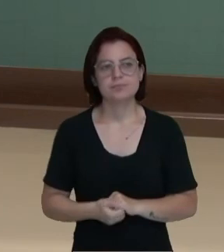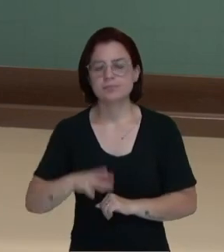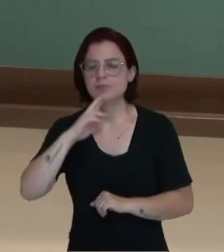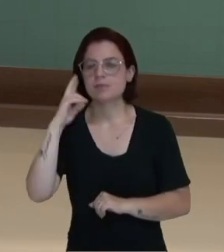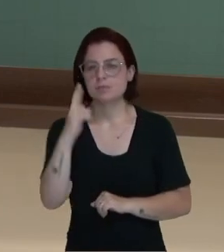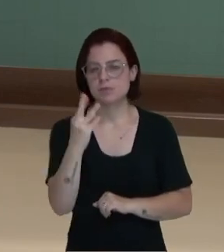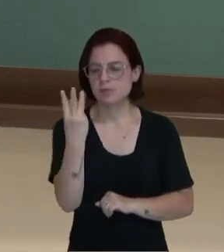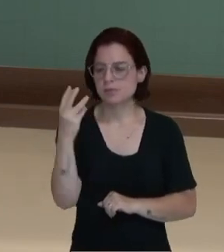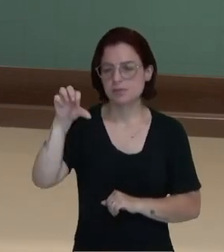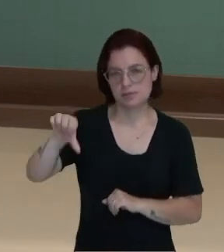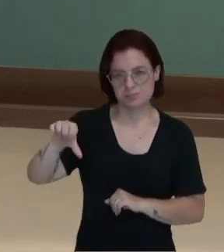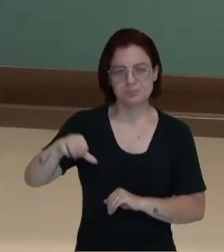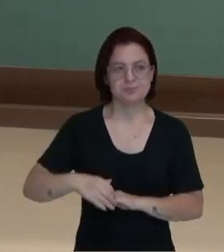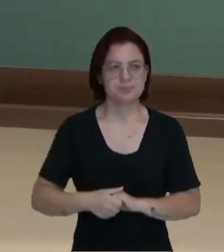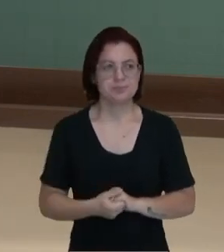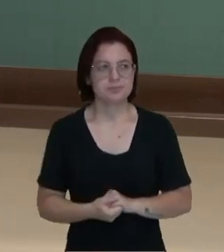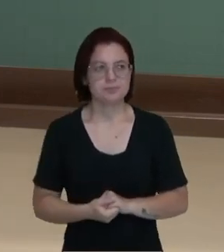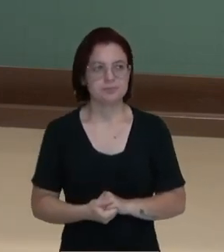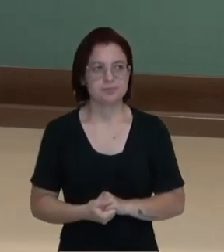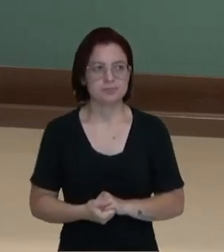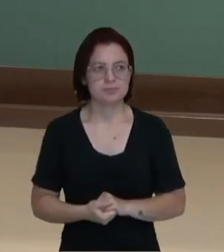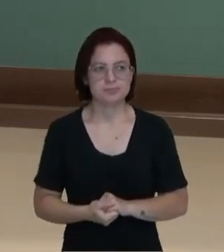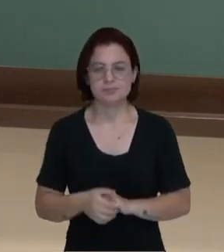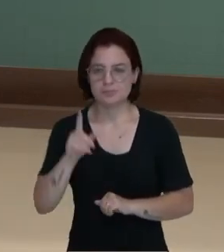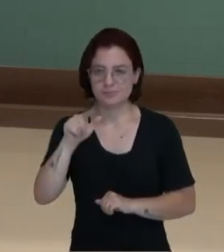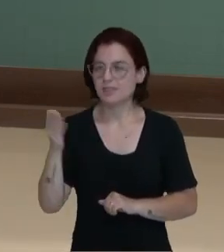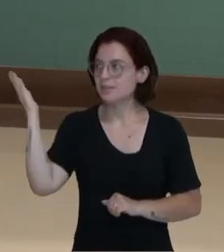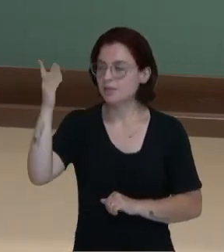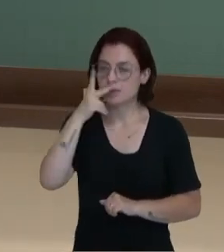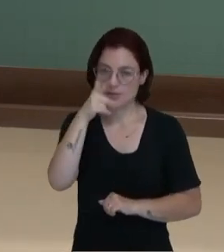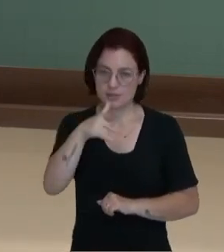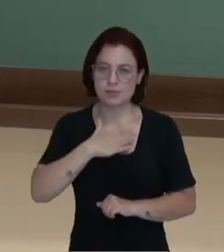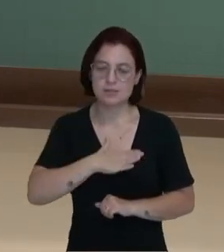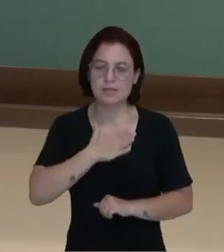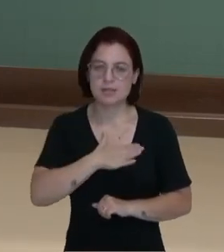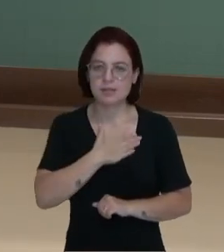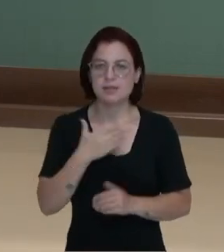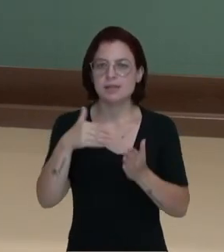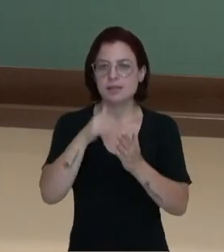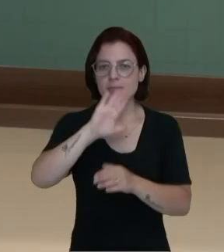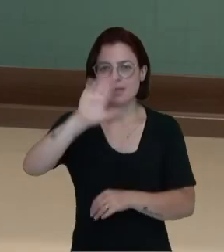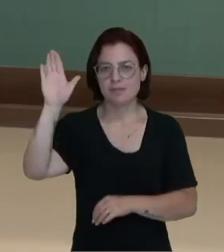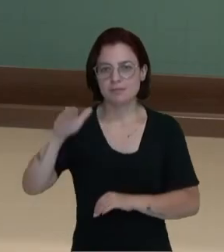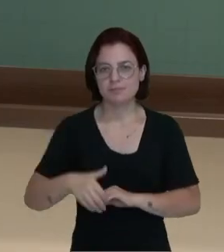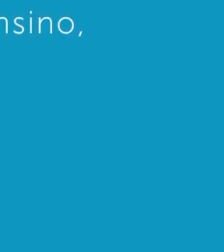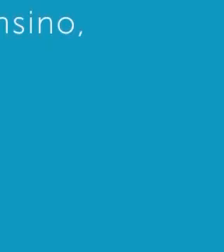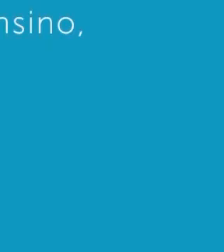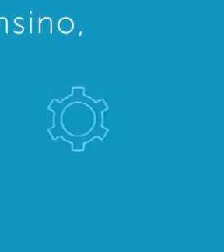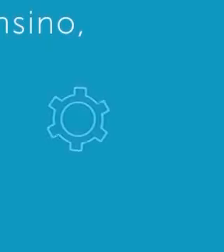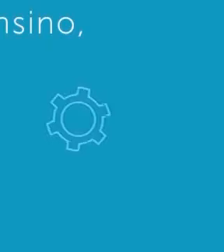13, 39. Era isso, espero que tenham gostado. Até breve.